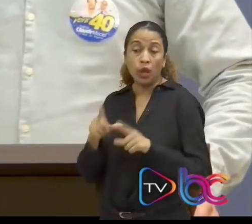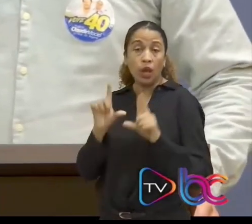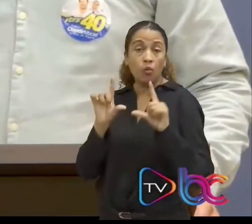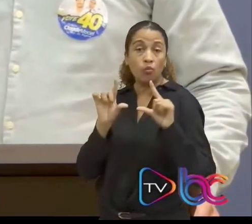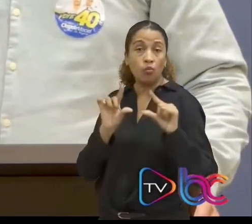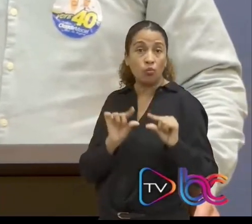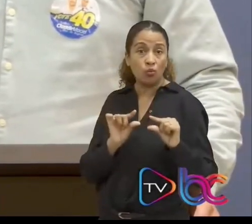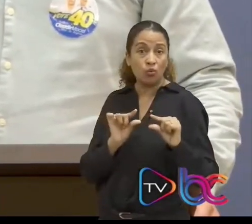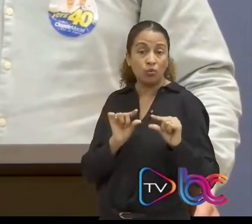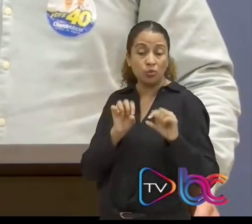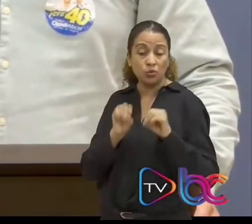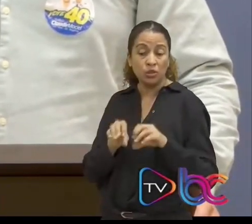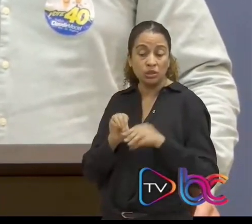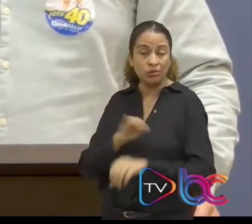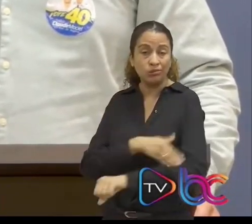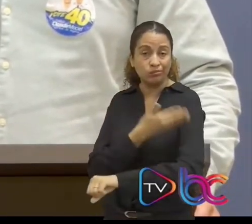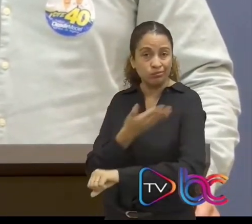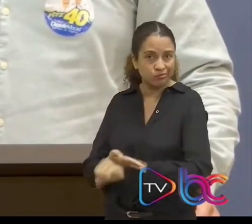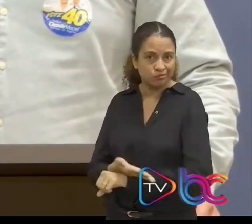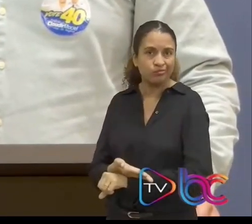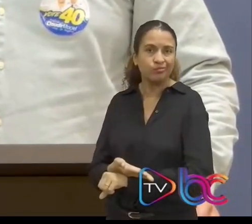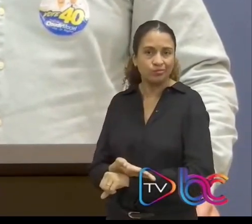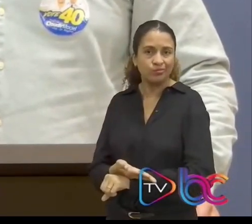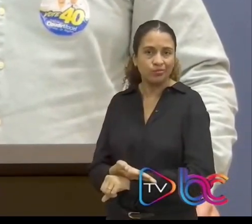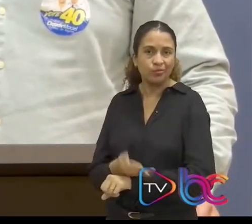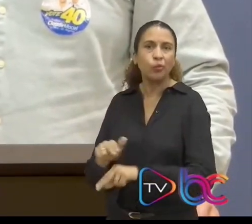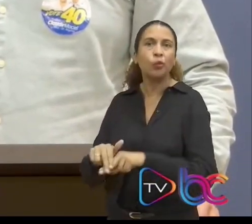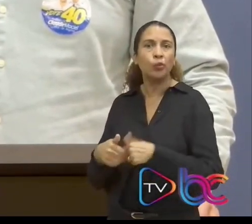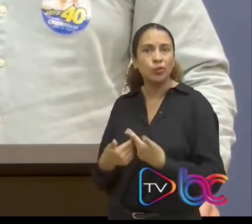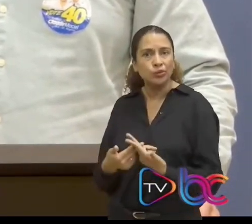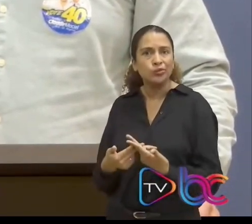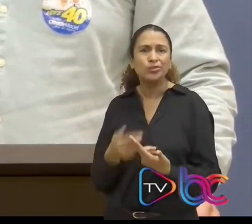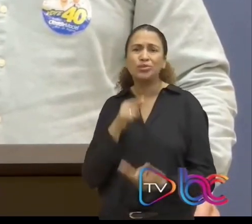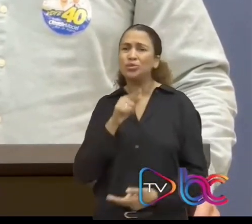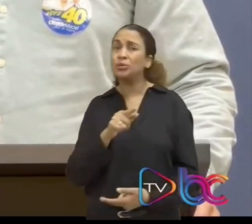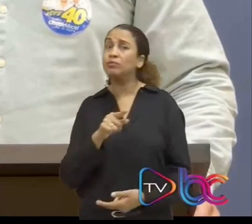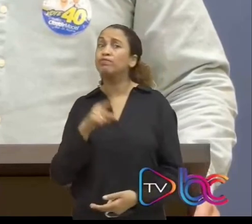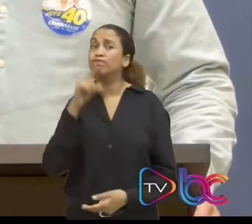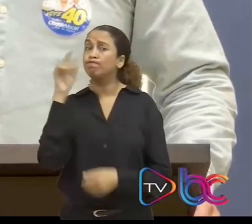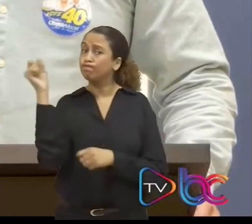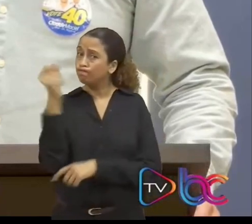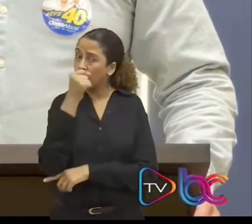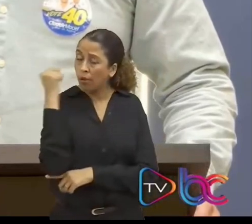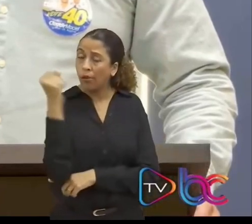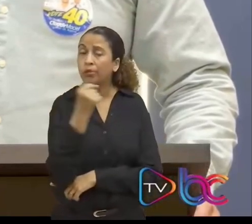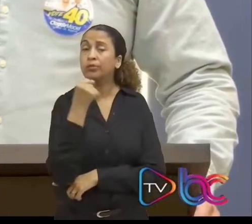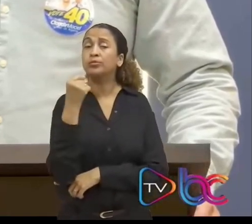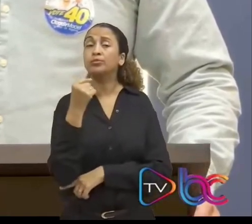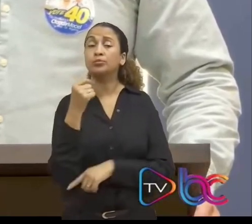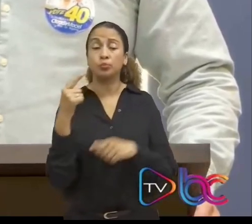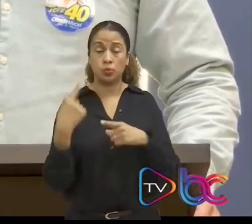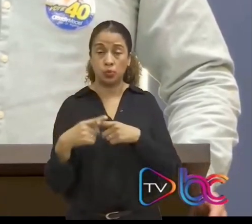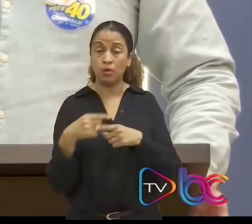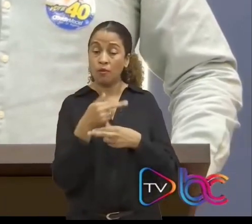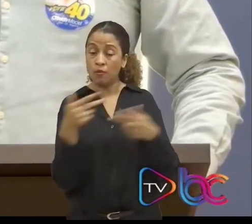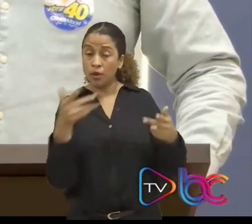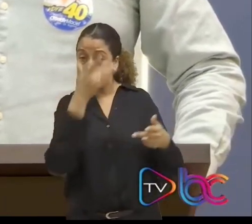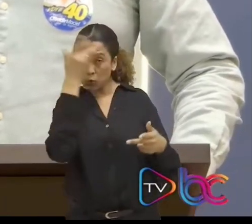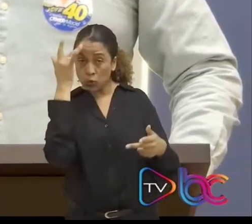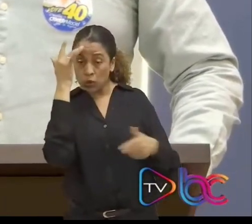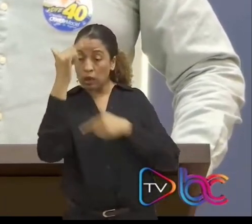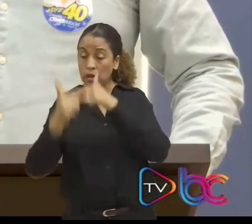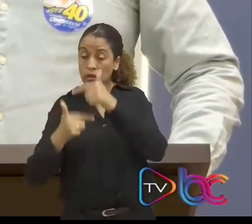ensino integral aqui na nossa cidade. E isso é algo grave, até porque muitos trabalhadores, neste exato momento, tiveram